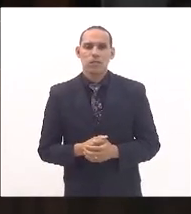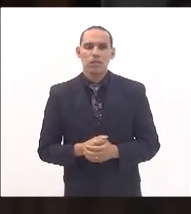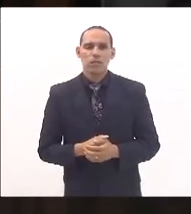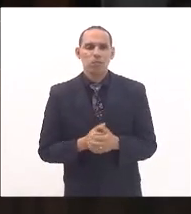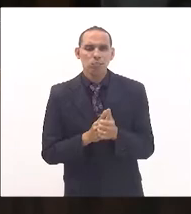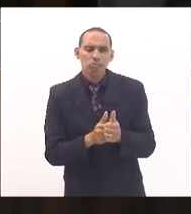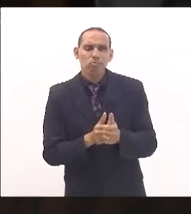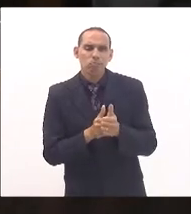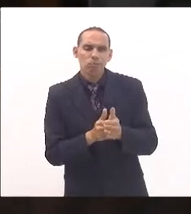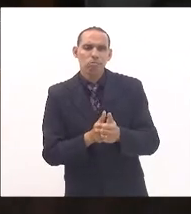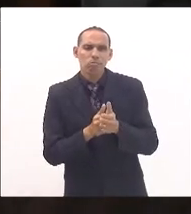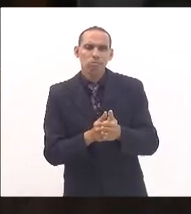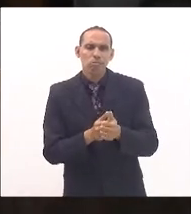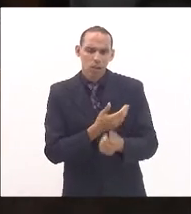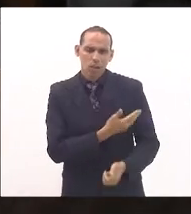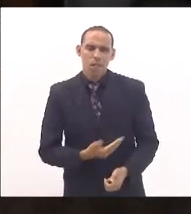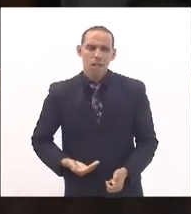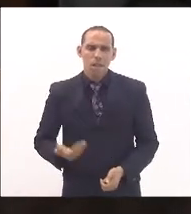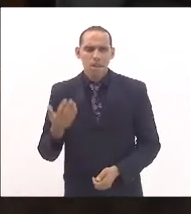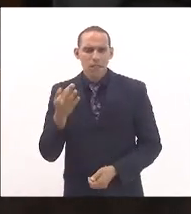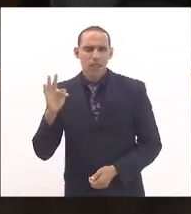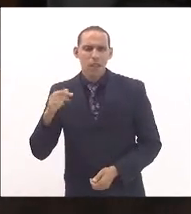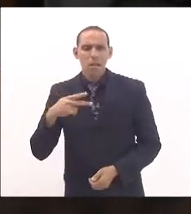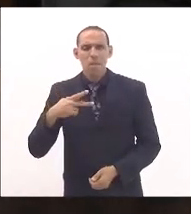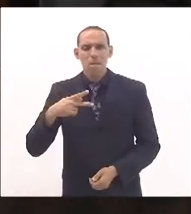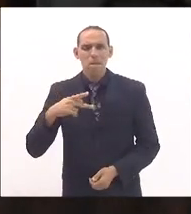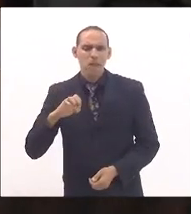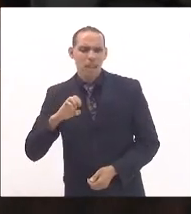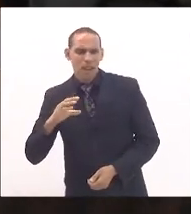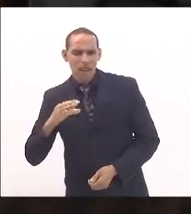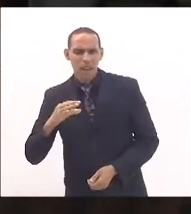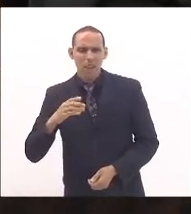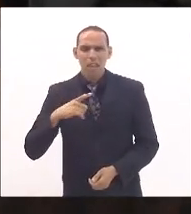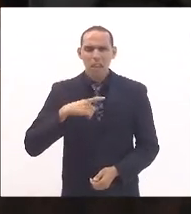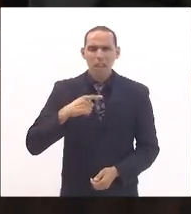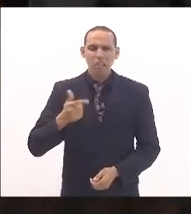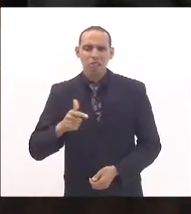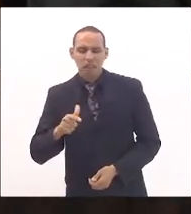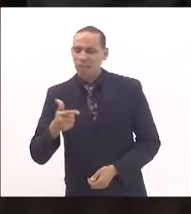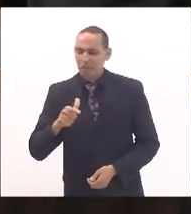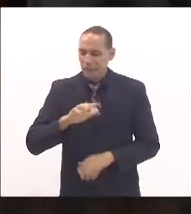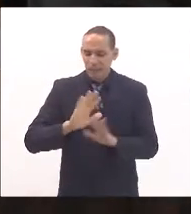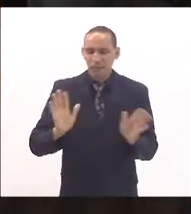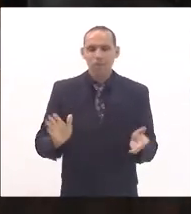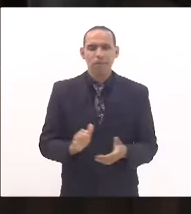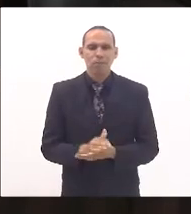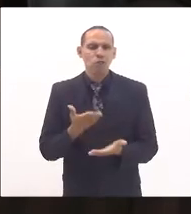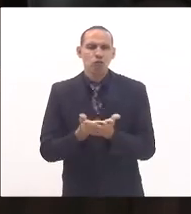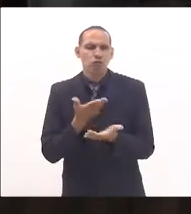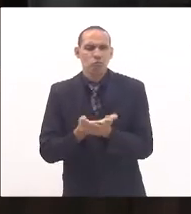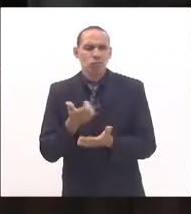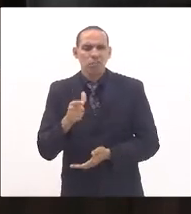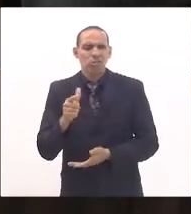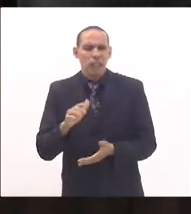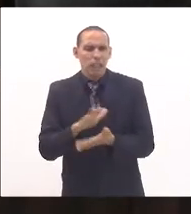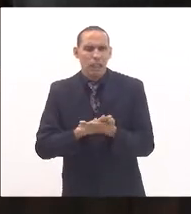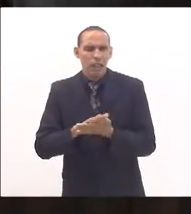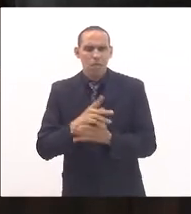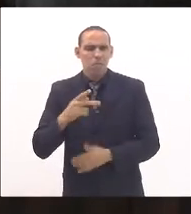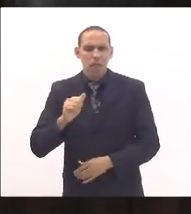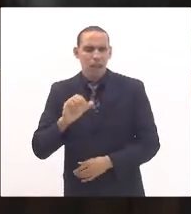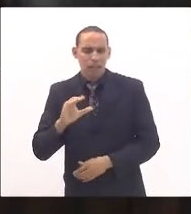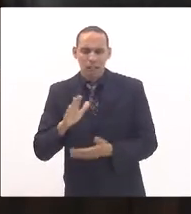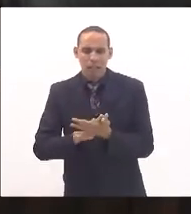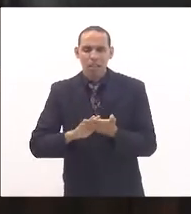acompanhado aí o governo federal, vai ter uma PEC, não tem uma PEC, na verdade não tem PEC nenhuma. não tem estudo, não tem impacto, tem nada.